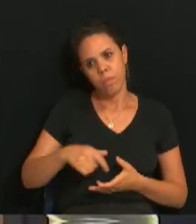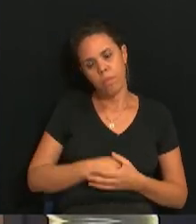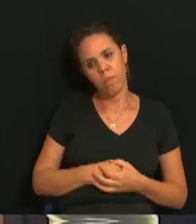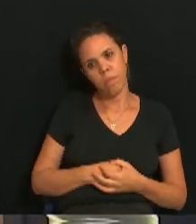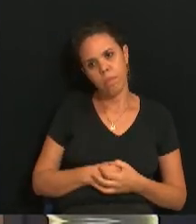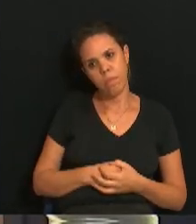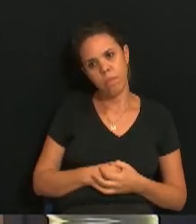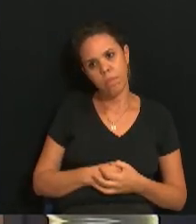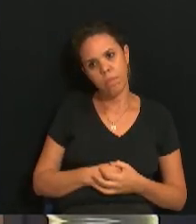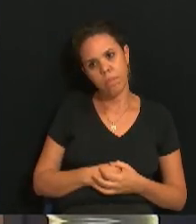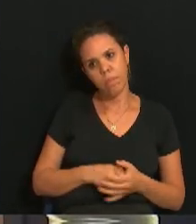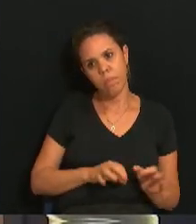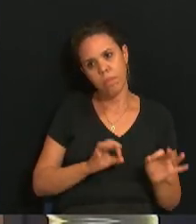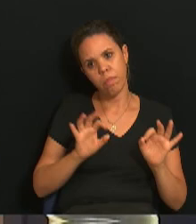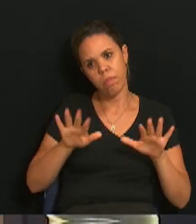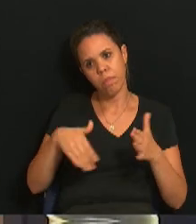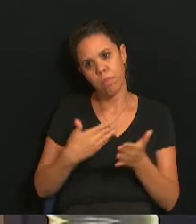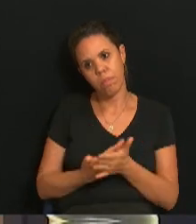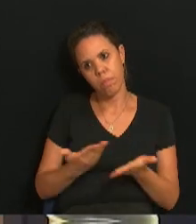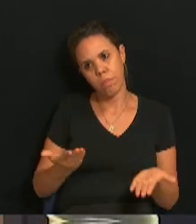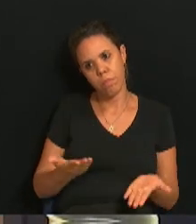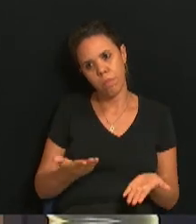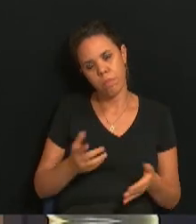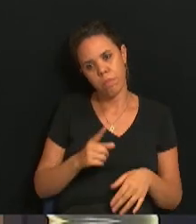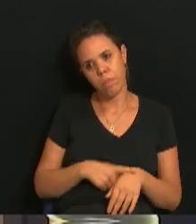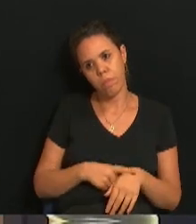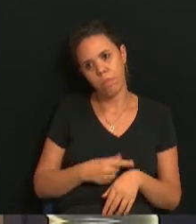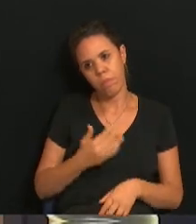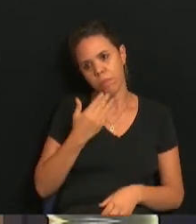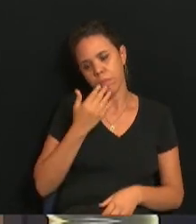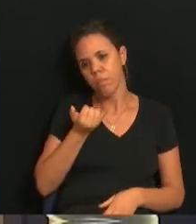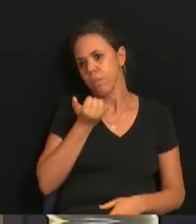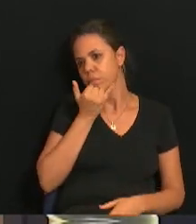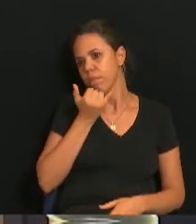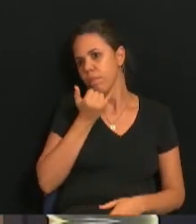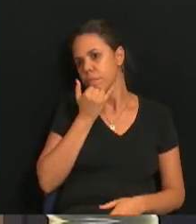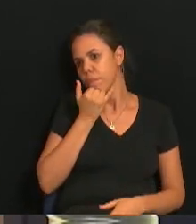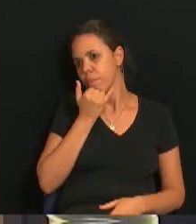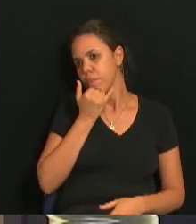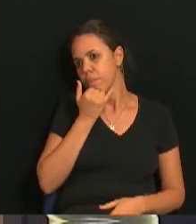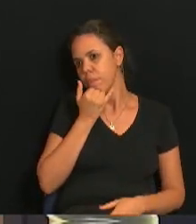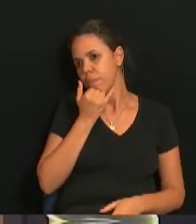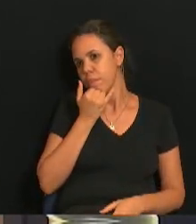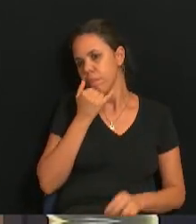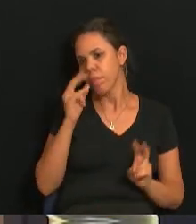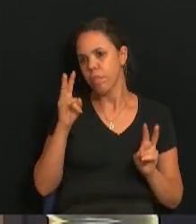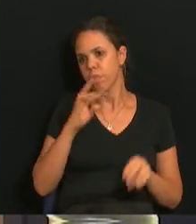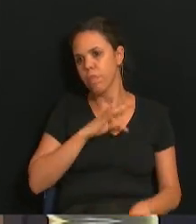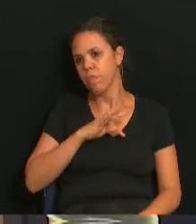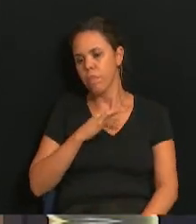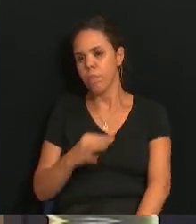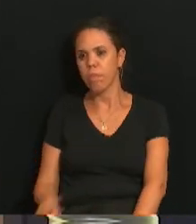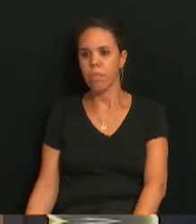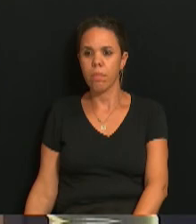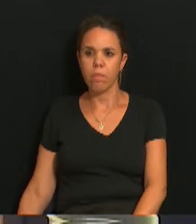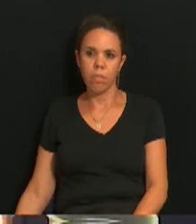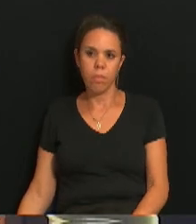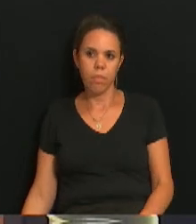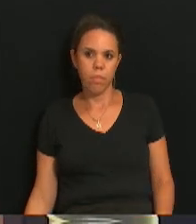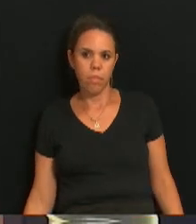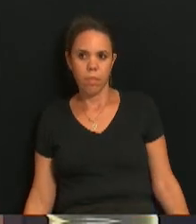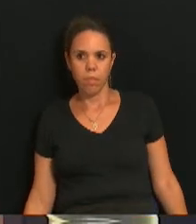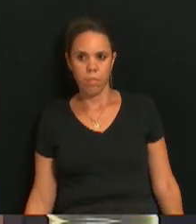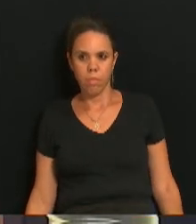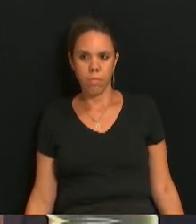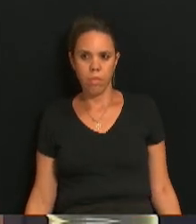né, quem ficou conosco até esse momento, peço desculpa pelas questões técnicas aqui que nós tivemos, lembrando que a gente está